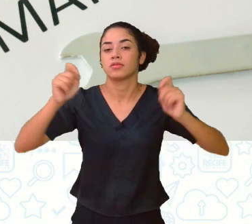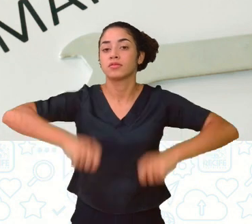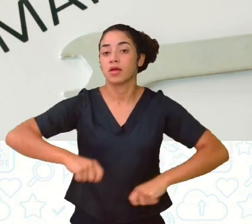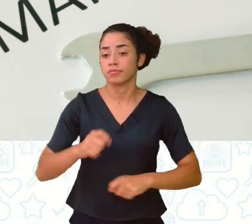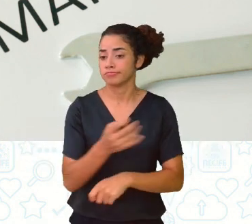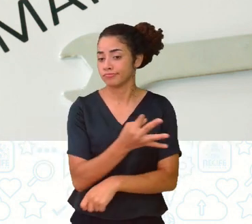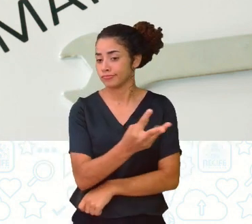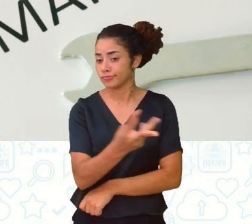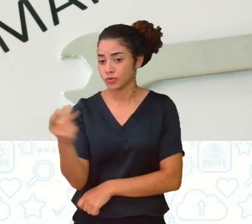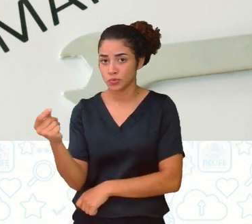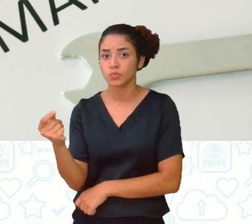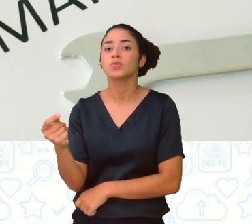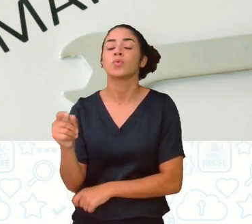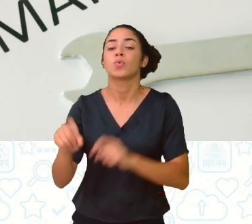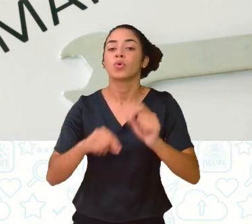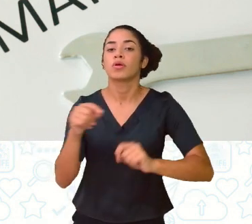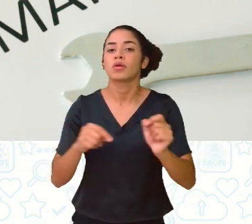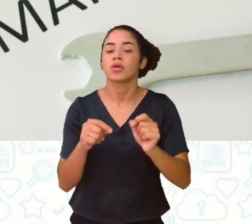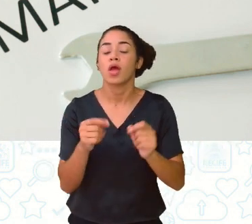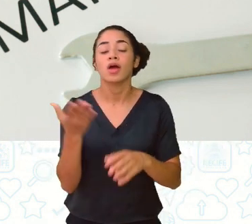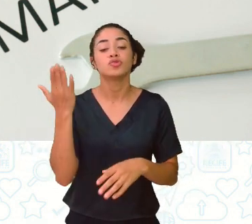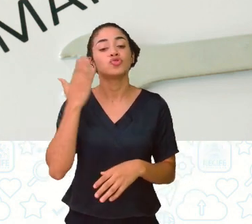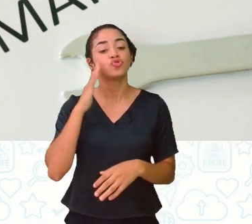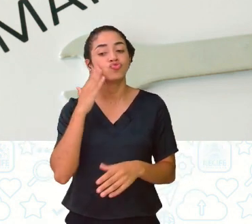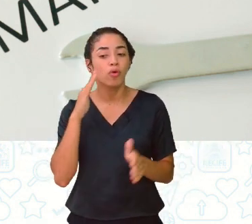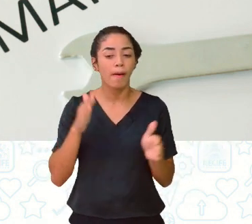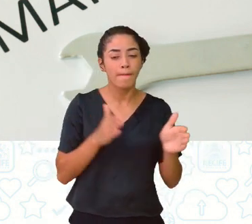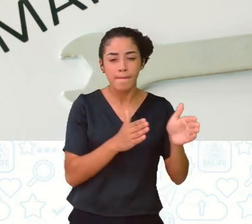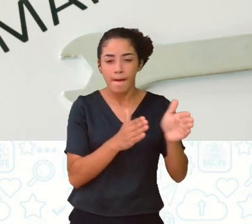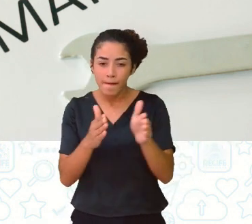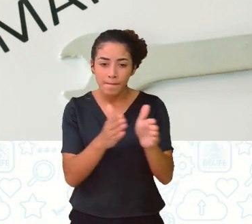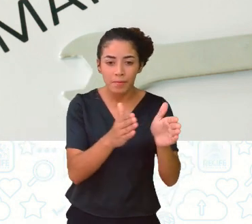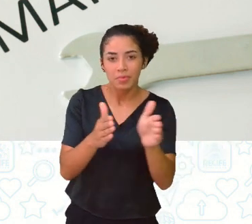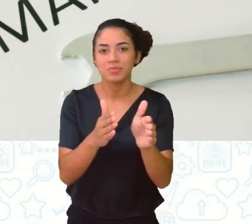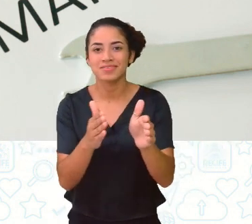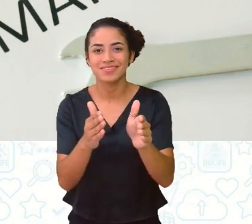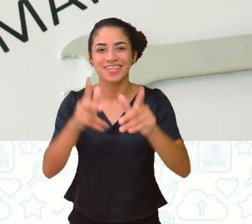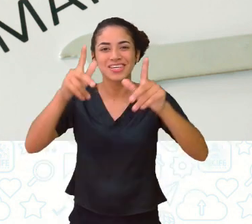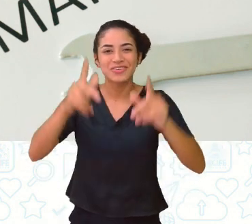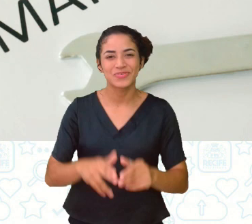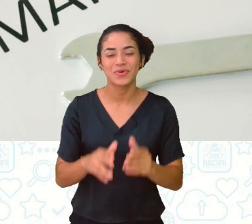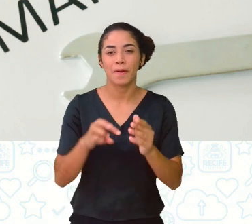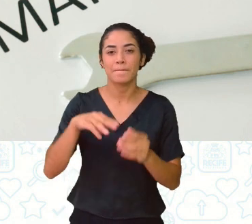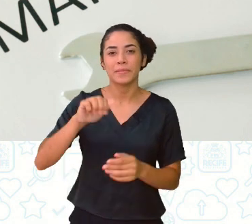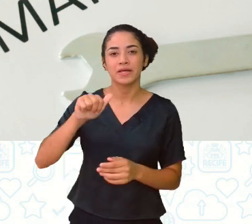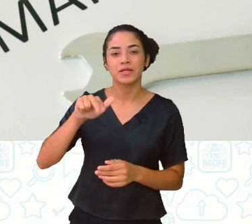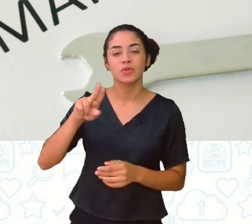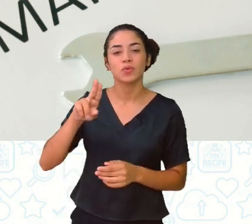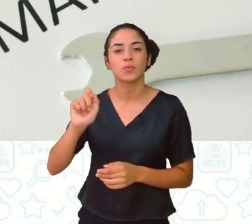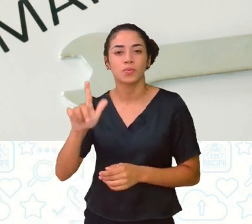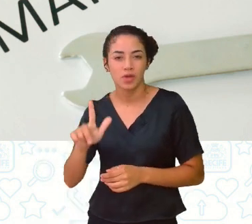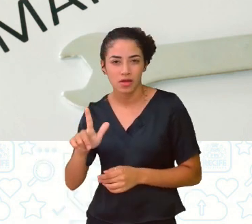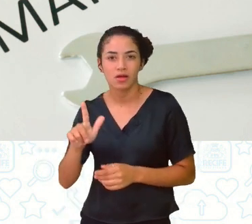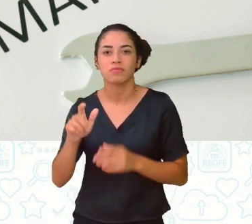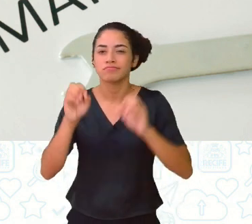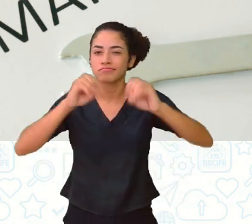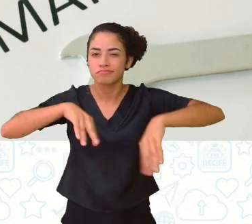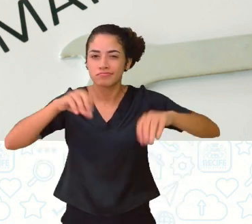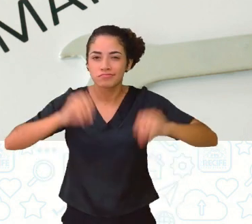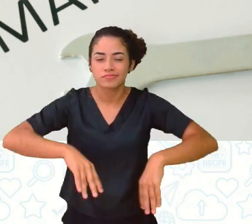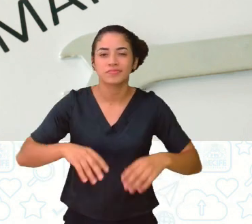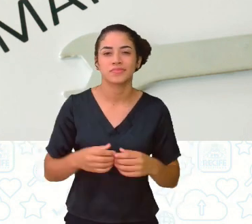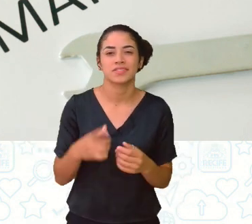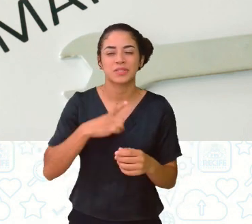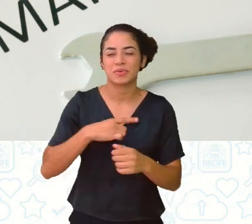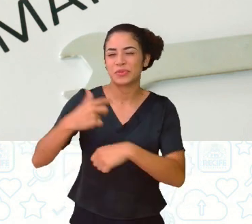ou elas se orientem com relação a fazer alguma coisa. Muito comum nos manuais de instruções, né? Isso. Naqueles... Ai, como é